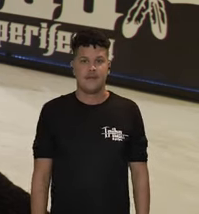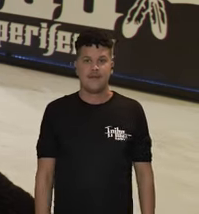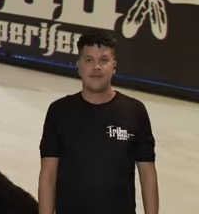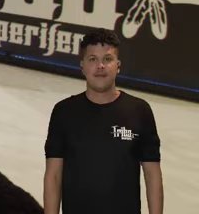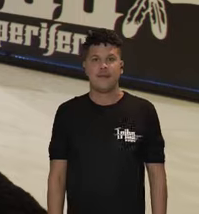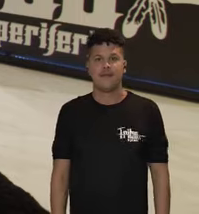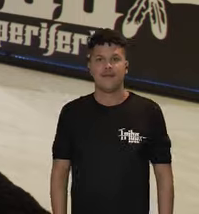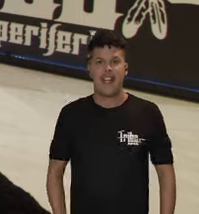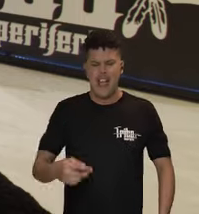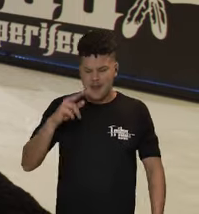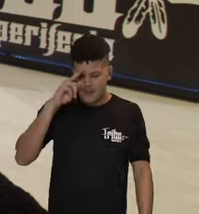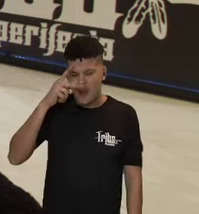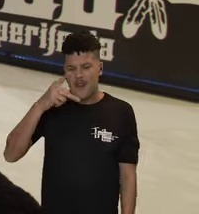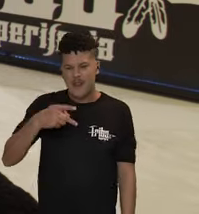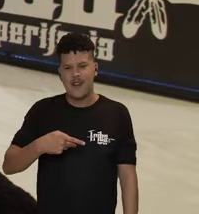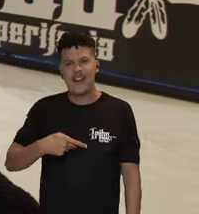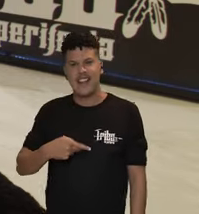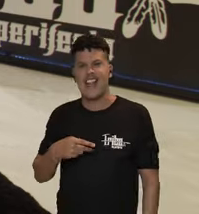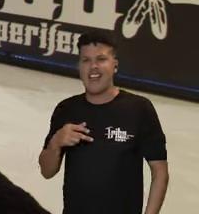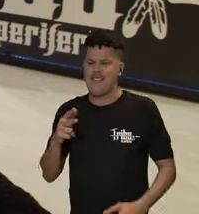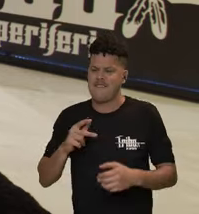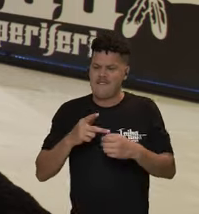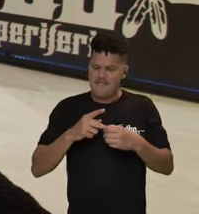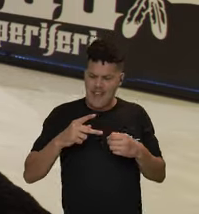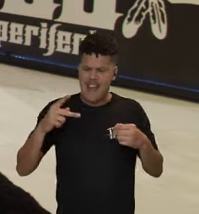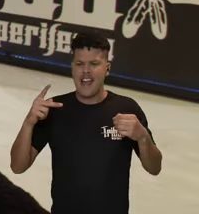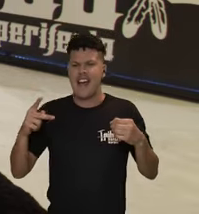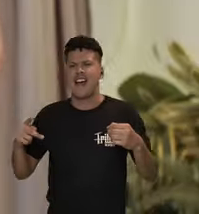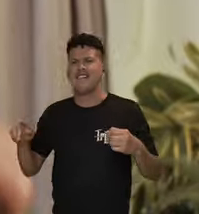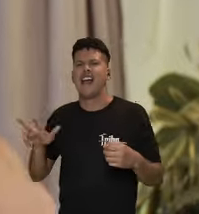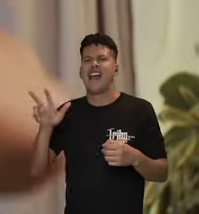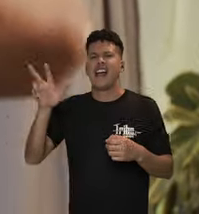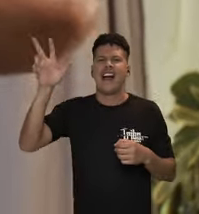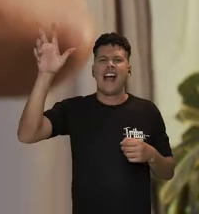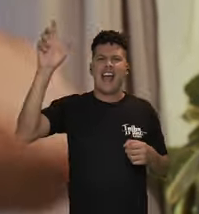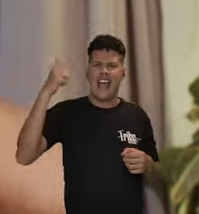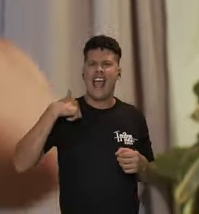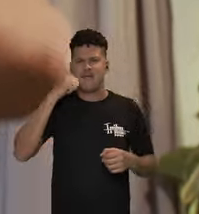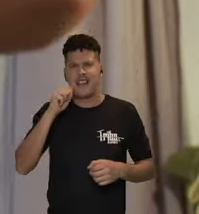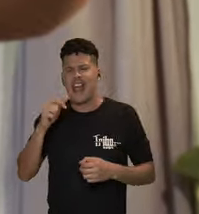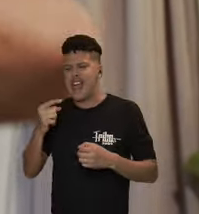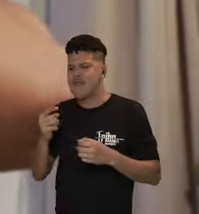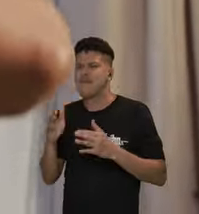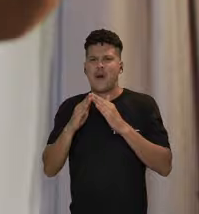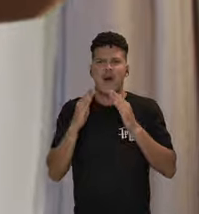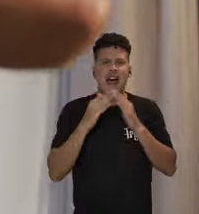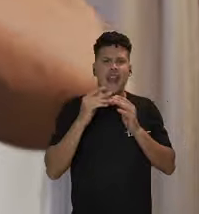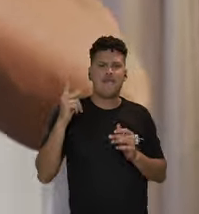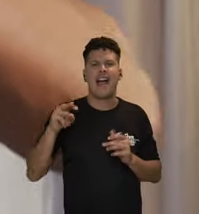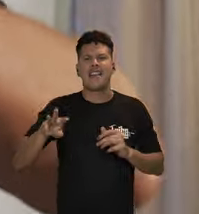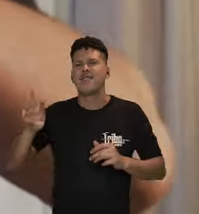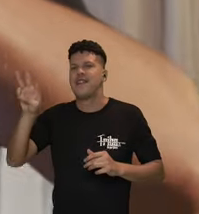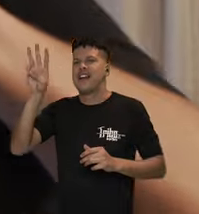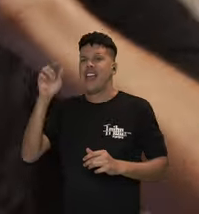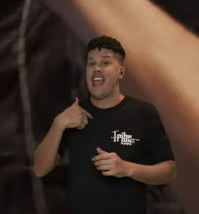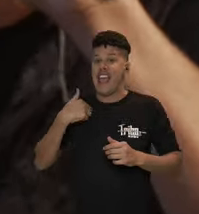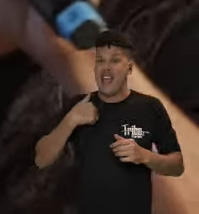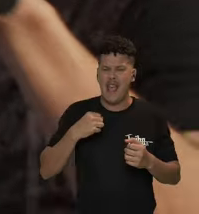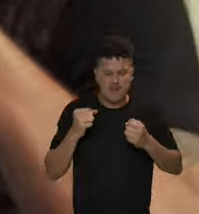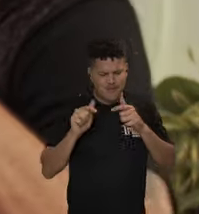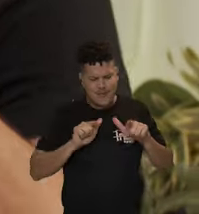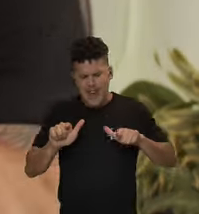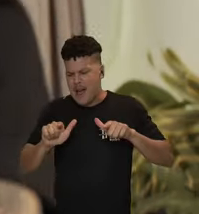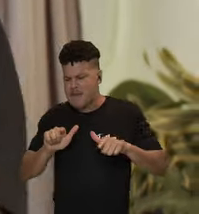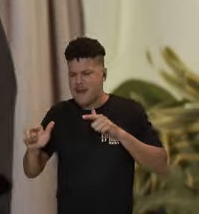Eu sou da favela, ela é lá do Parkway. Eu na rua de terra, ela na C4 do pai. Eu não corro na quebra,